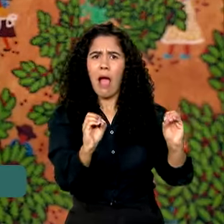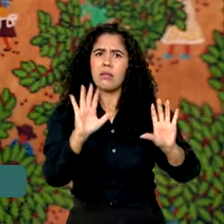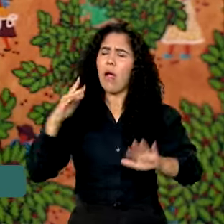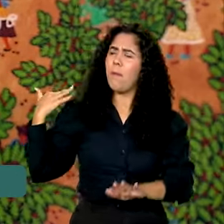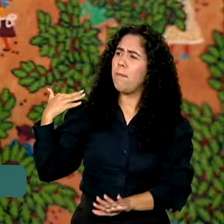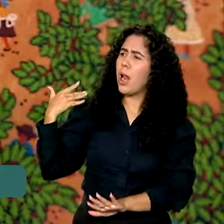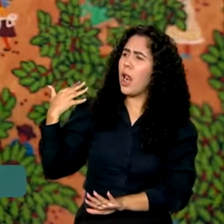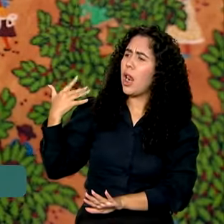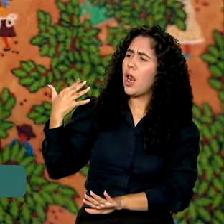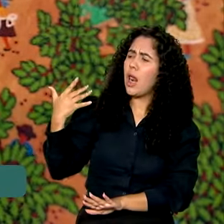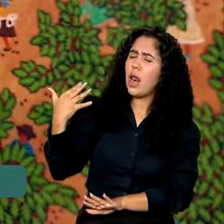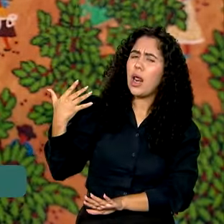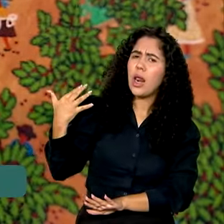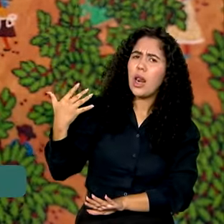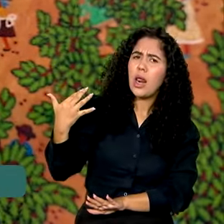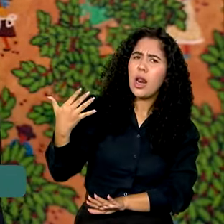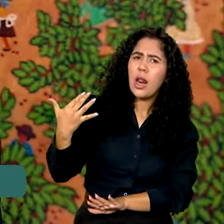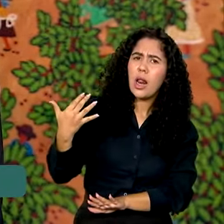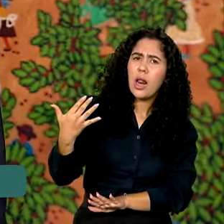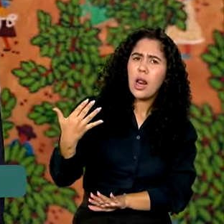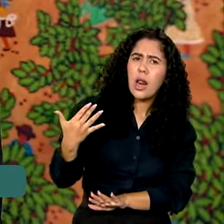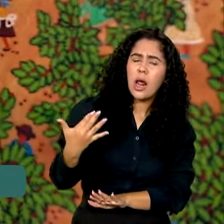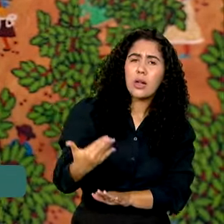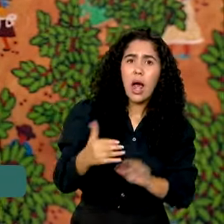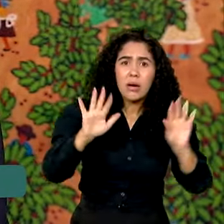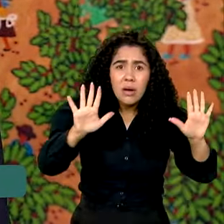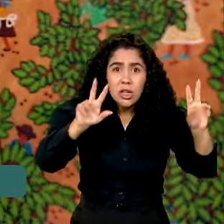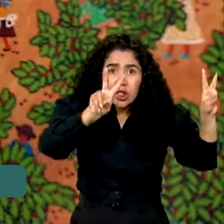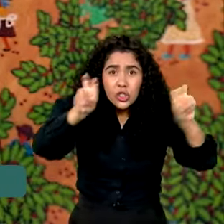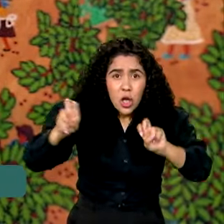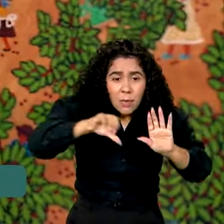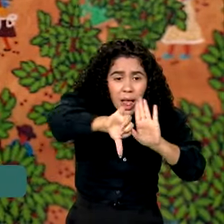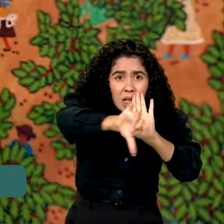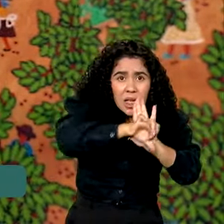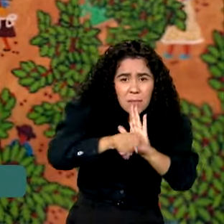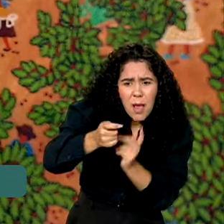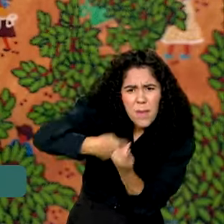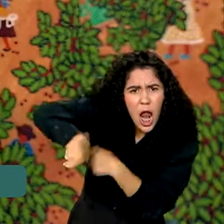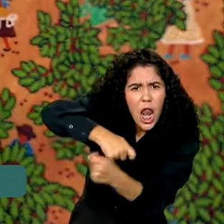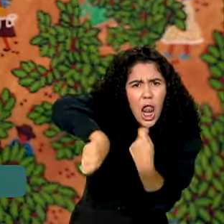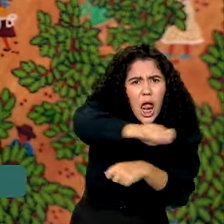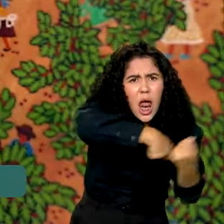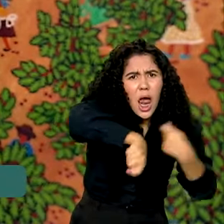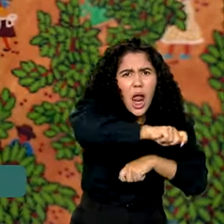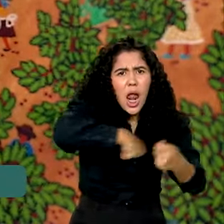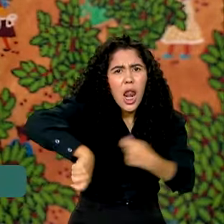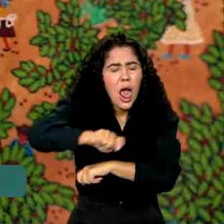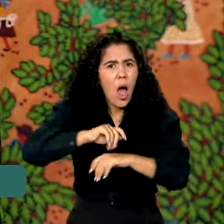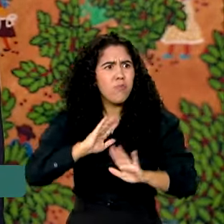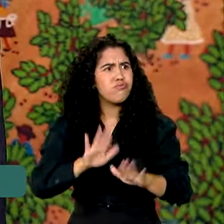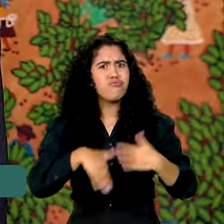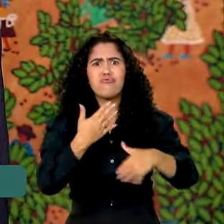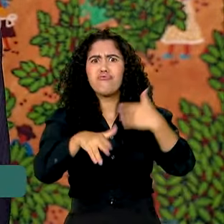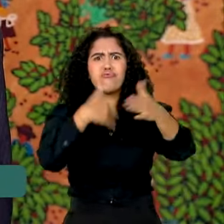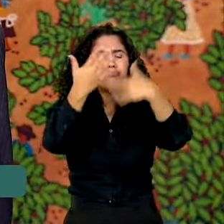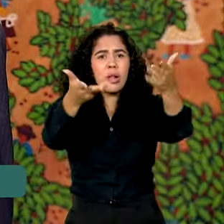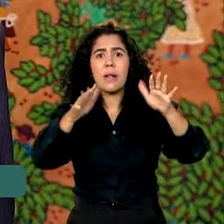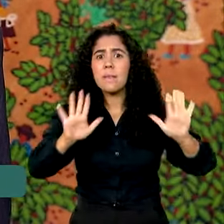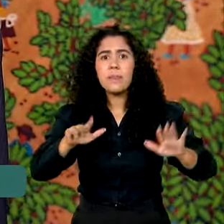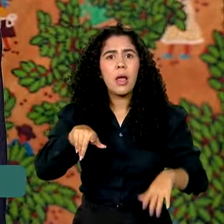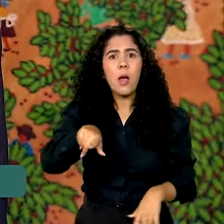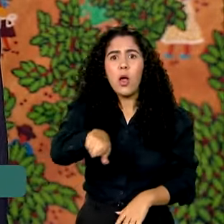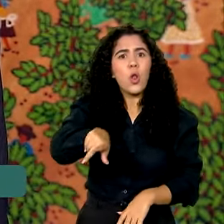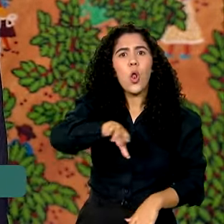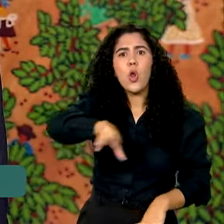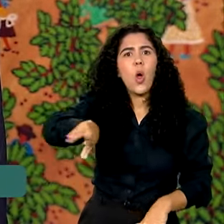cá, é o espaço de uma geração, o crime organizado avançou muito. Ele não é mais, o crime hoje não é mais um